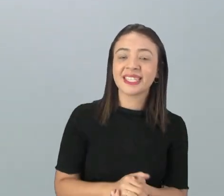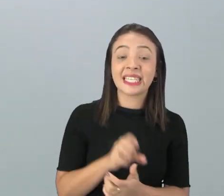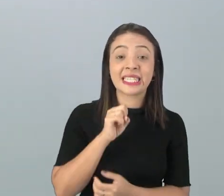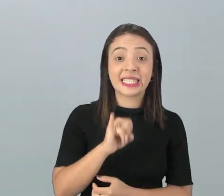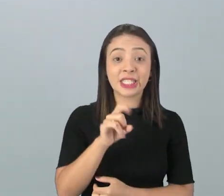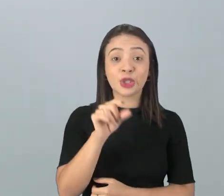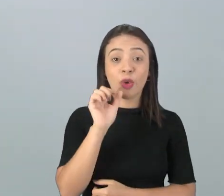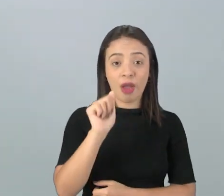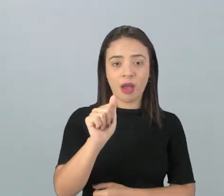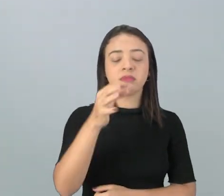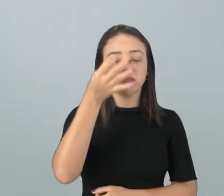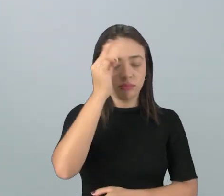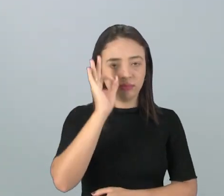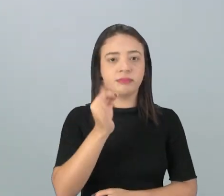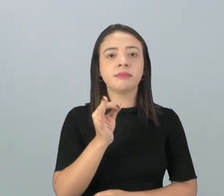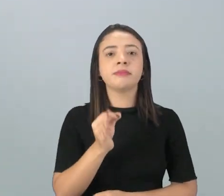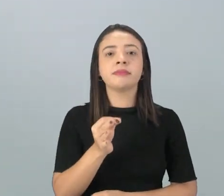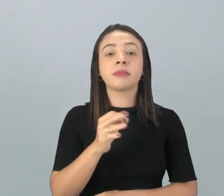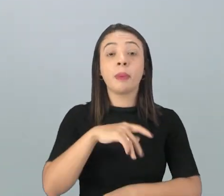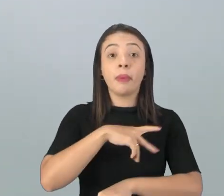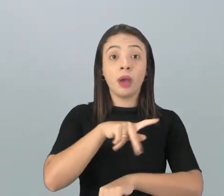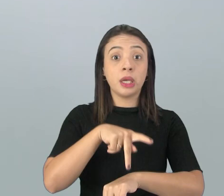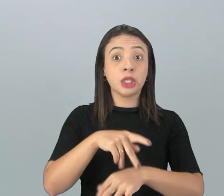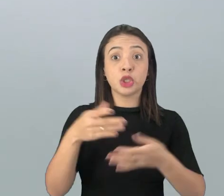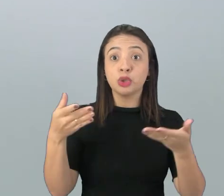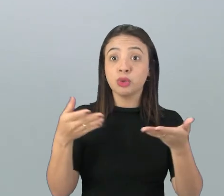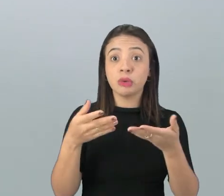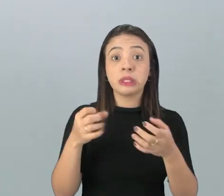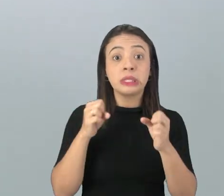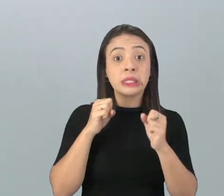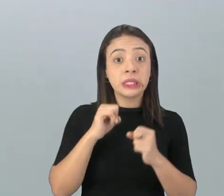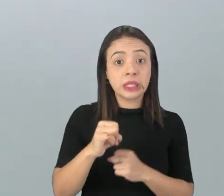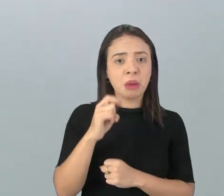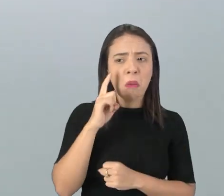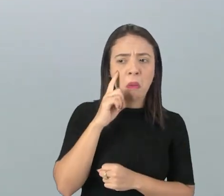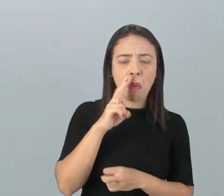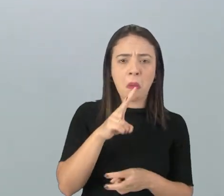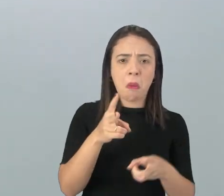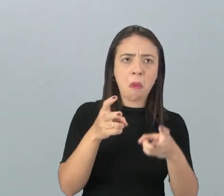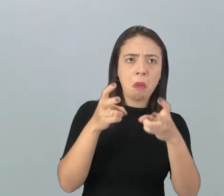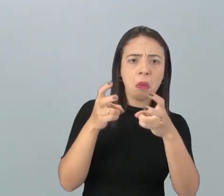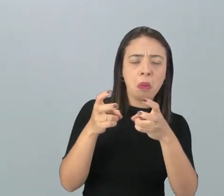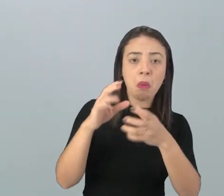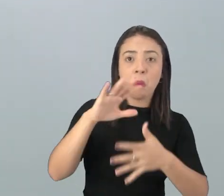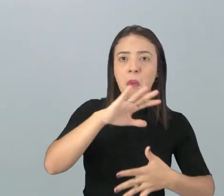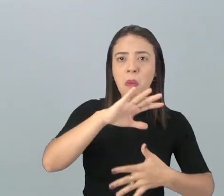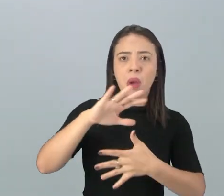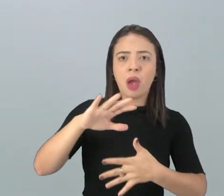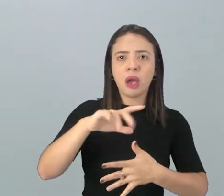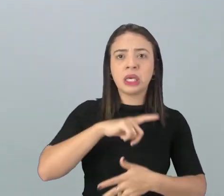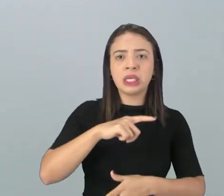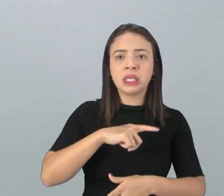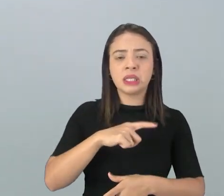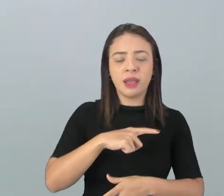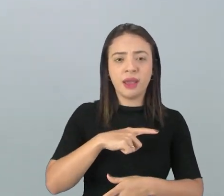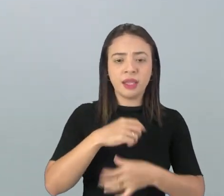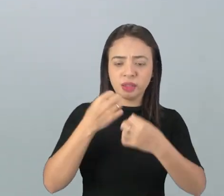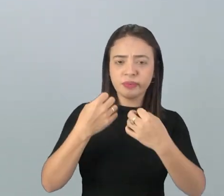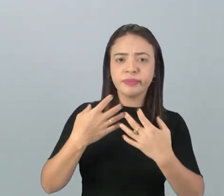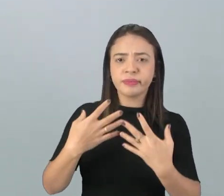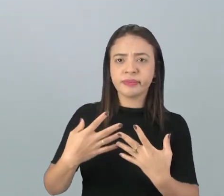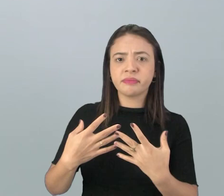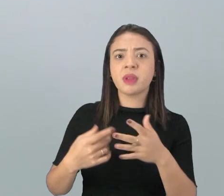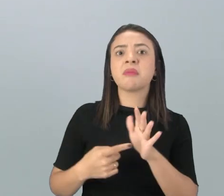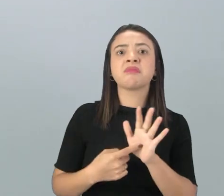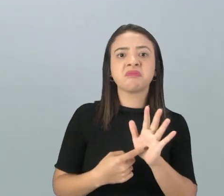de fato acertou. São países que até hoje, se você olhar nos mapas de índices socioeconômicos, vai ver que